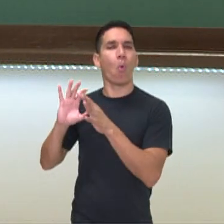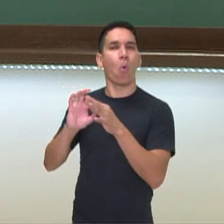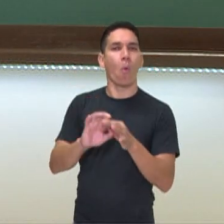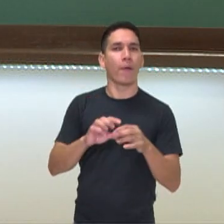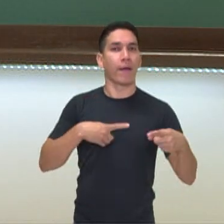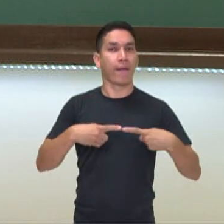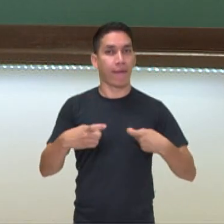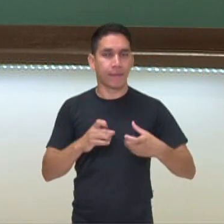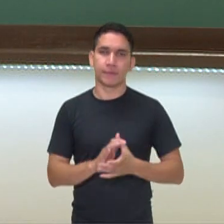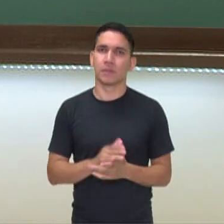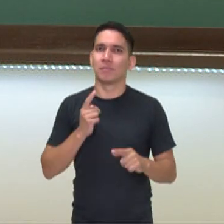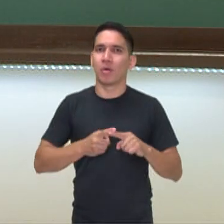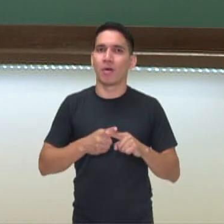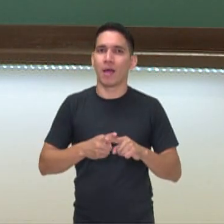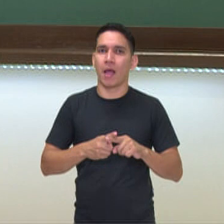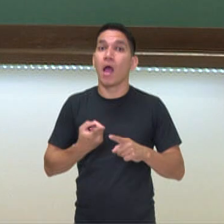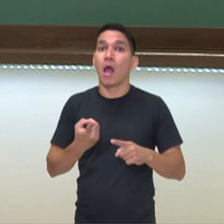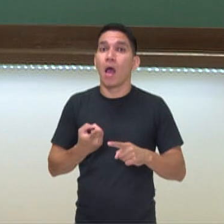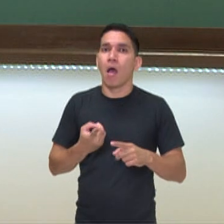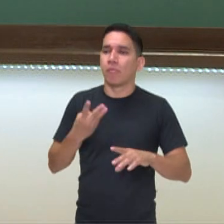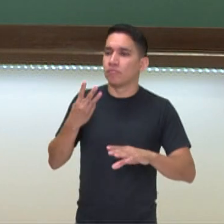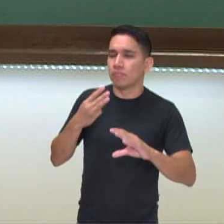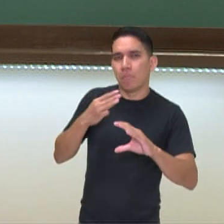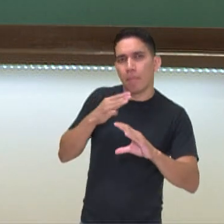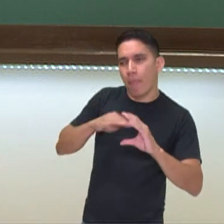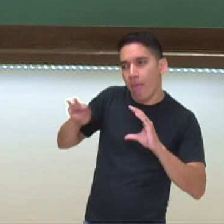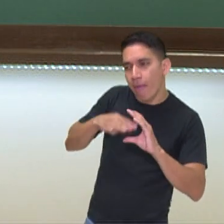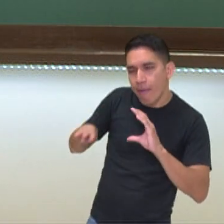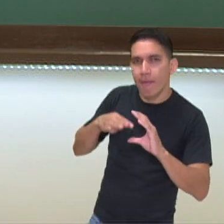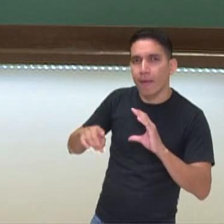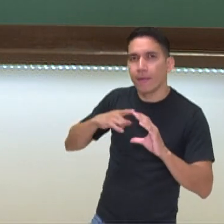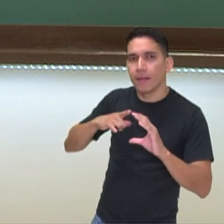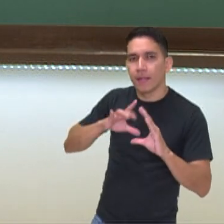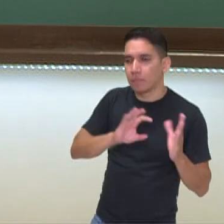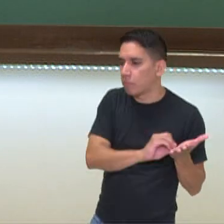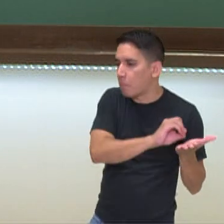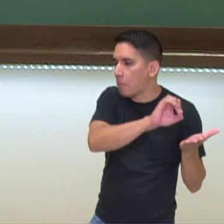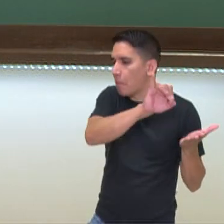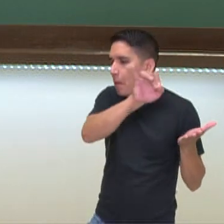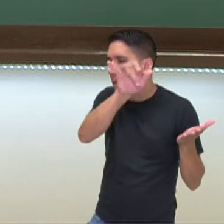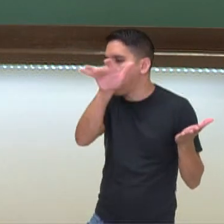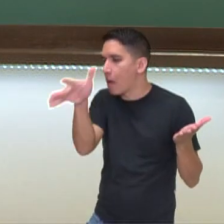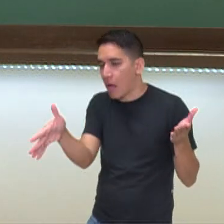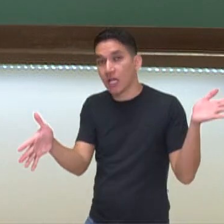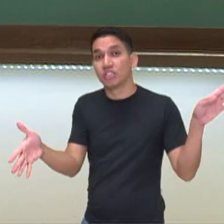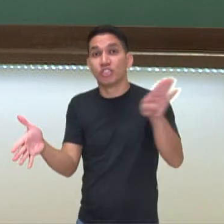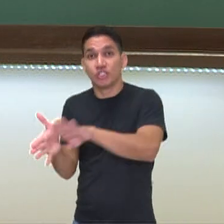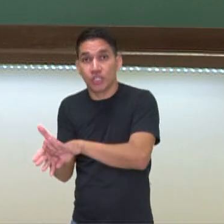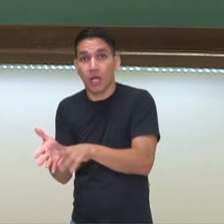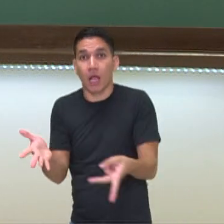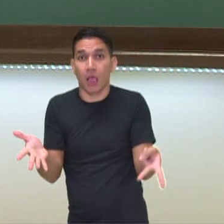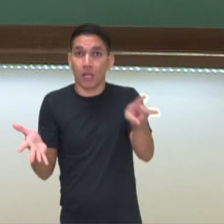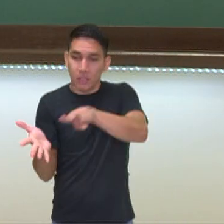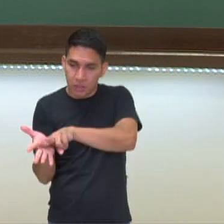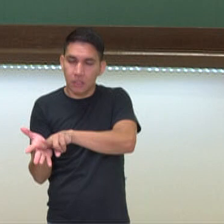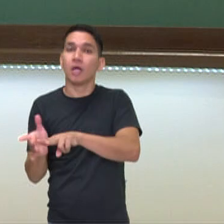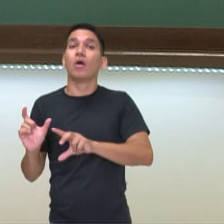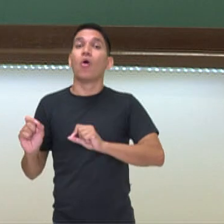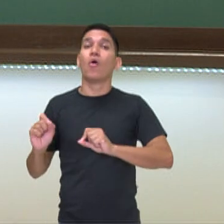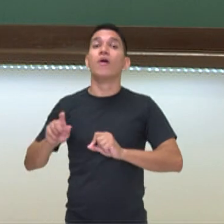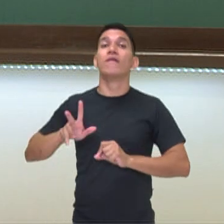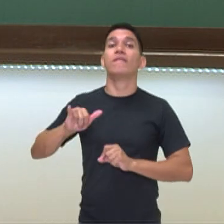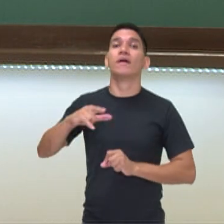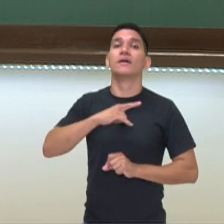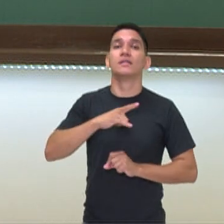mensagem era produzida por uma base militar e enviada até a outra, para que se fizesse a transmissão dela, ela recebia